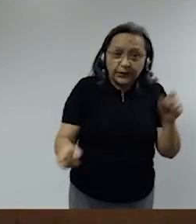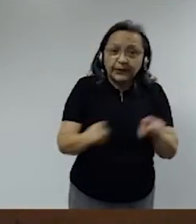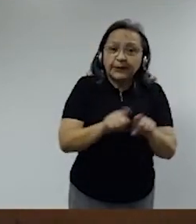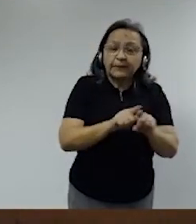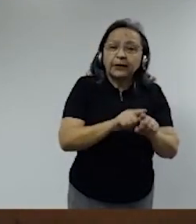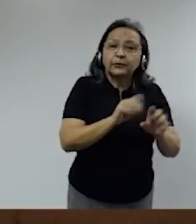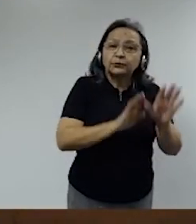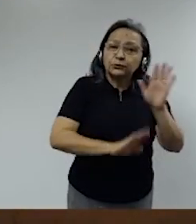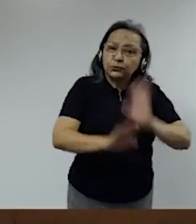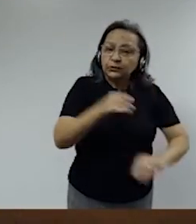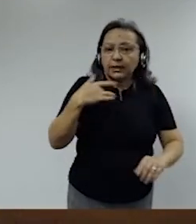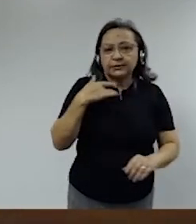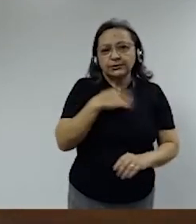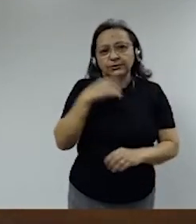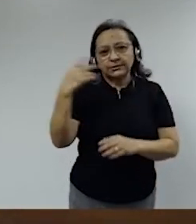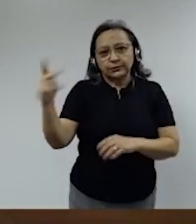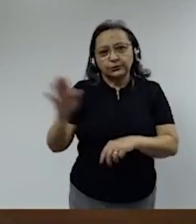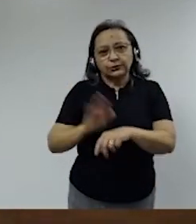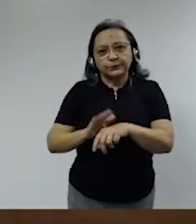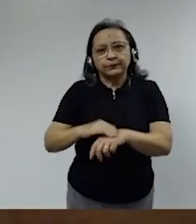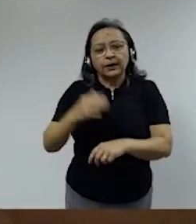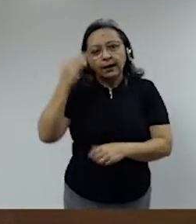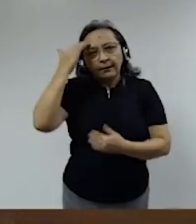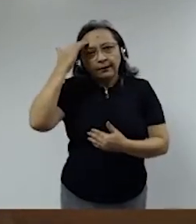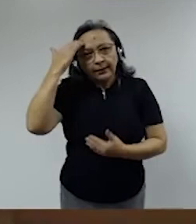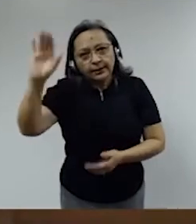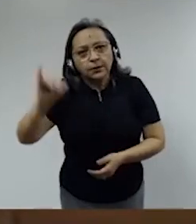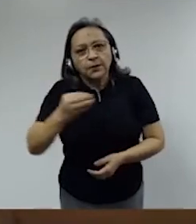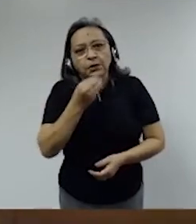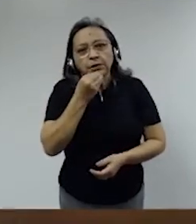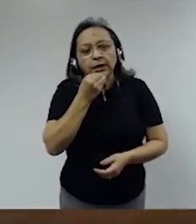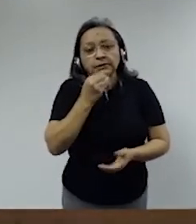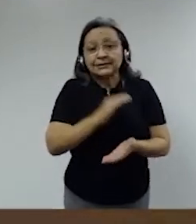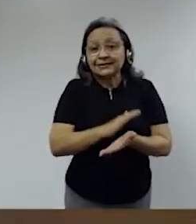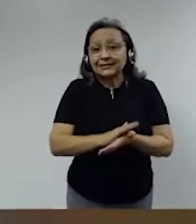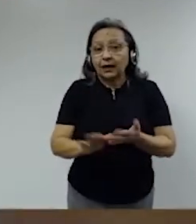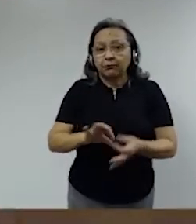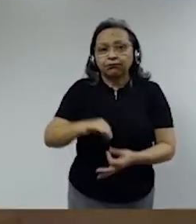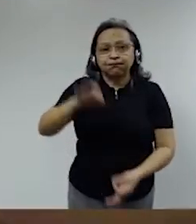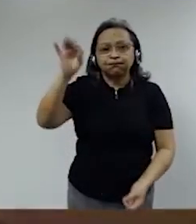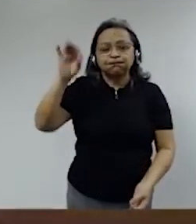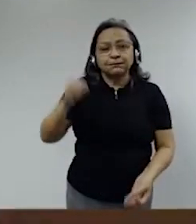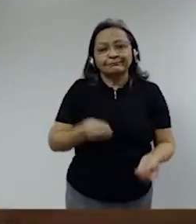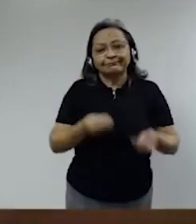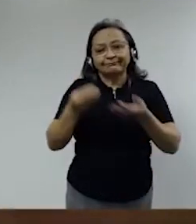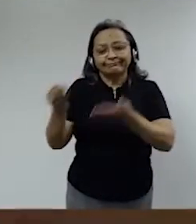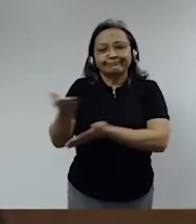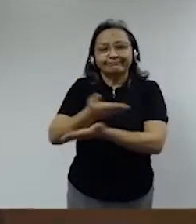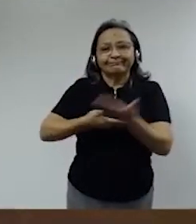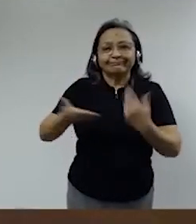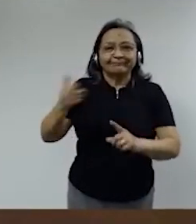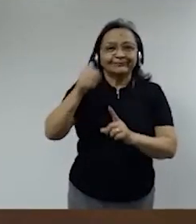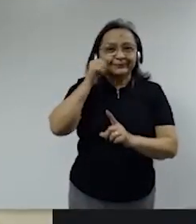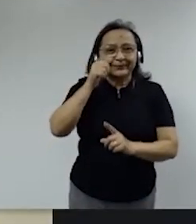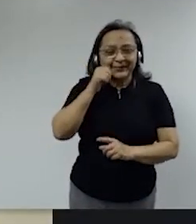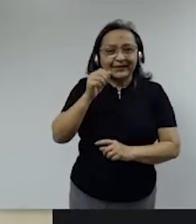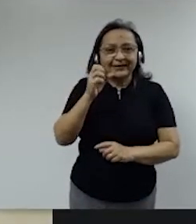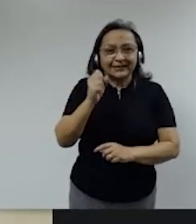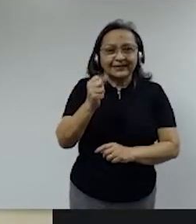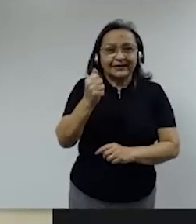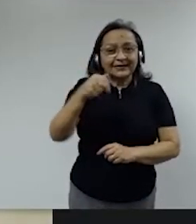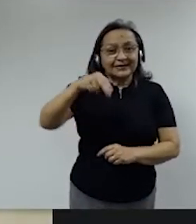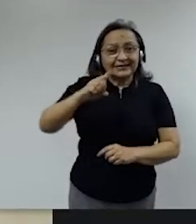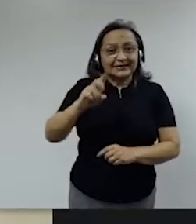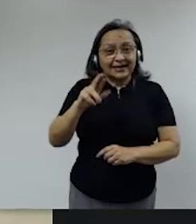seus cuidados à sua saúde. Agradeço aí a oportunidade e, sem mais delongas, já passo a palavra para a Sandra. Obrigada. Nós é que